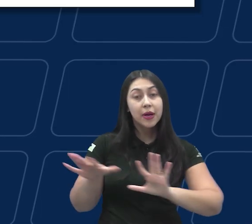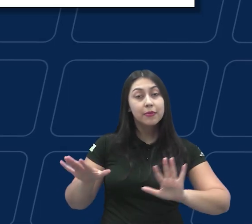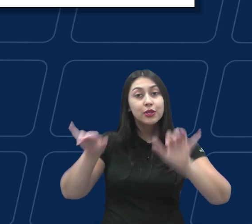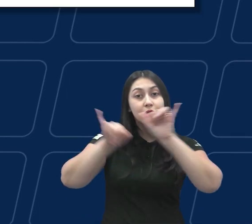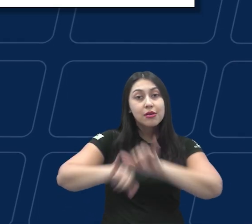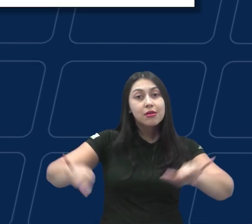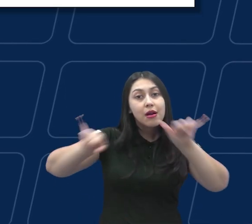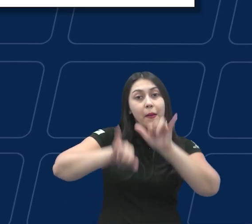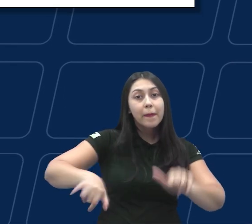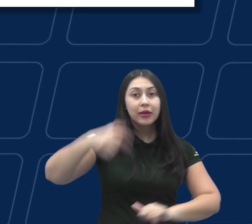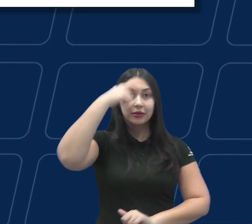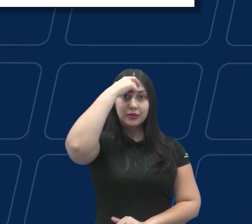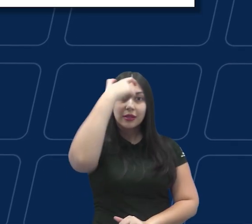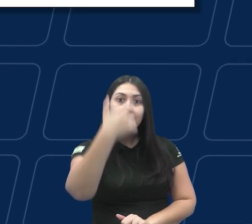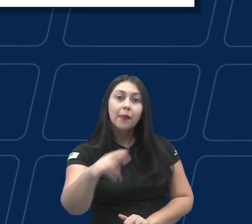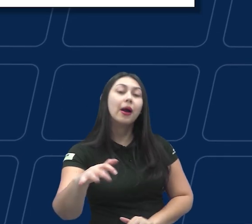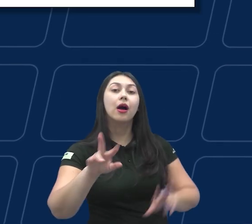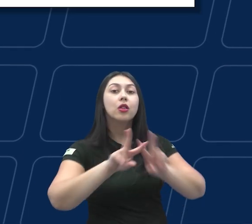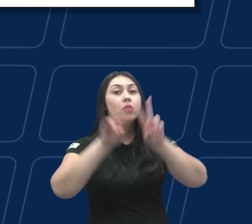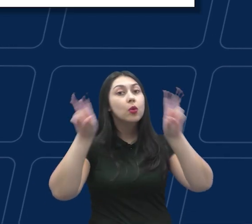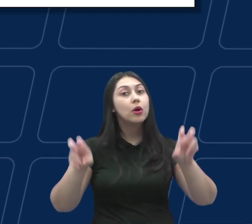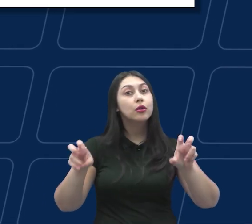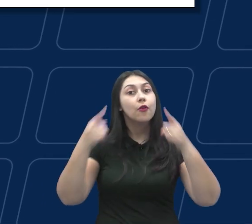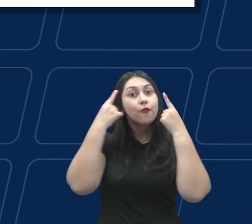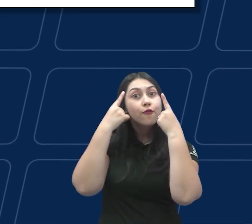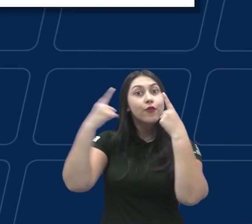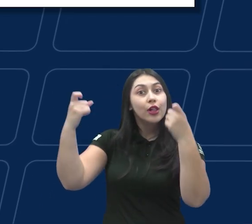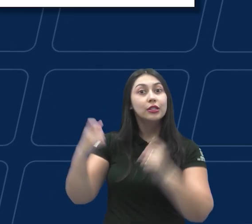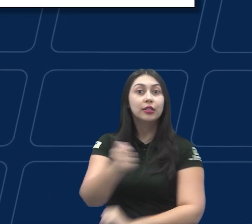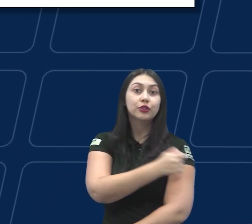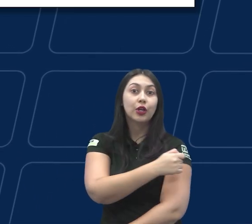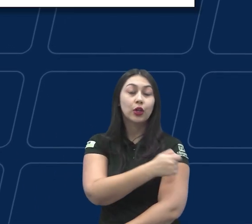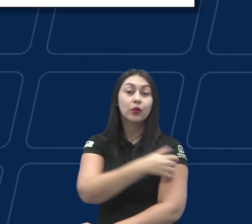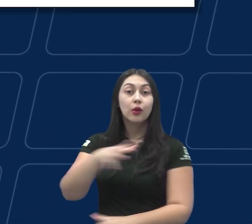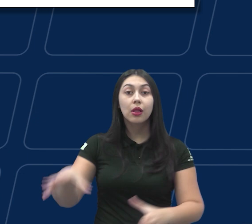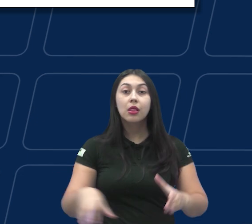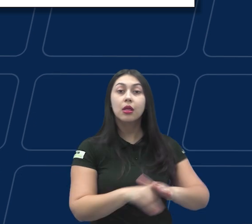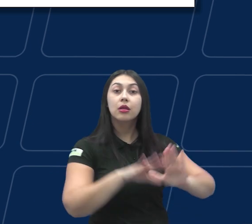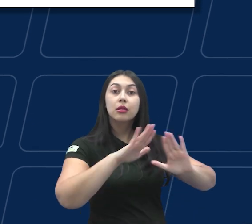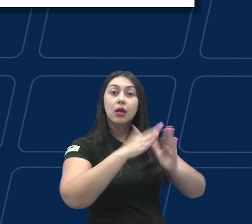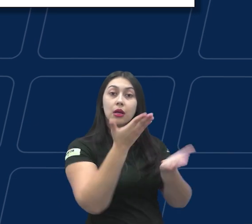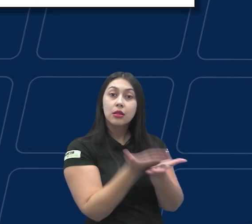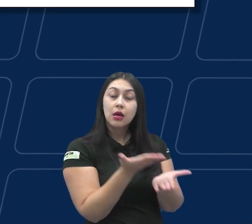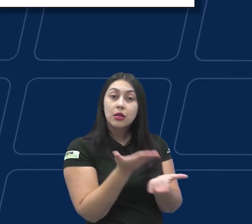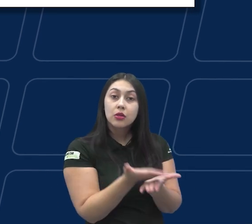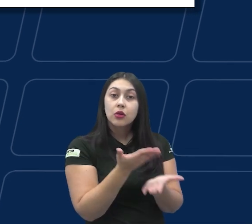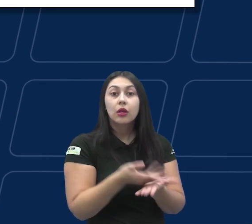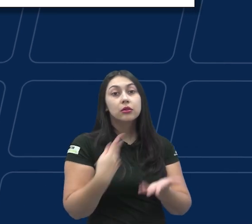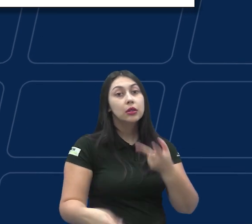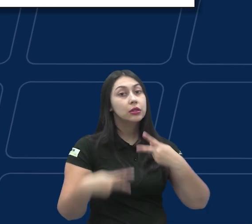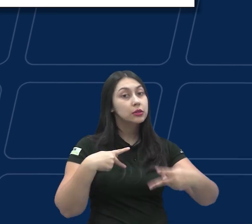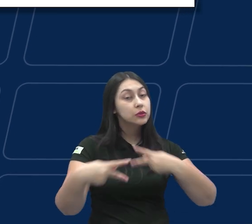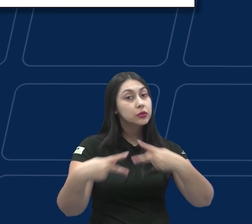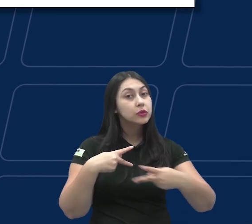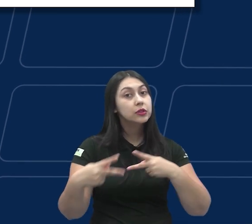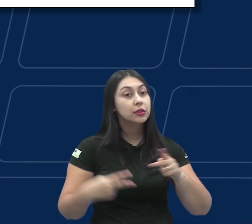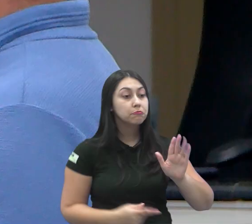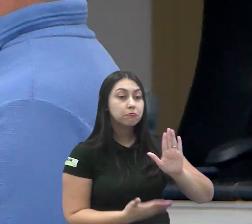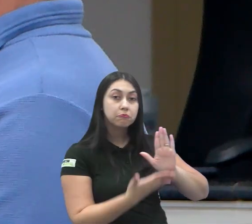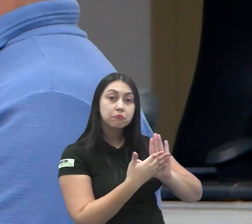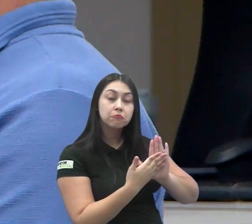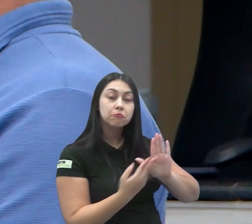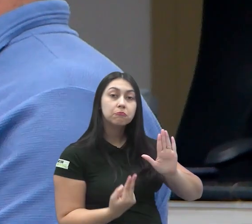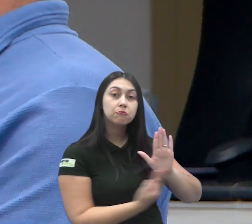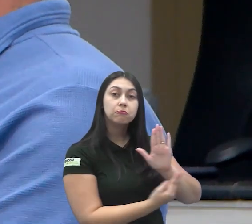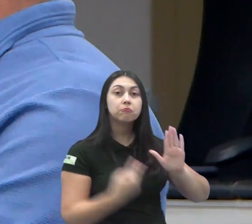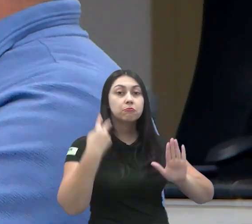a realização de campanha de conscientização sobre a violência entre alunos nas escolas da rede pública e privada de ensino.